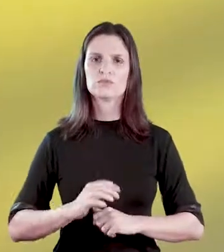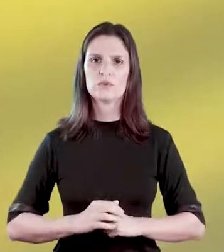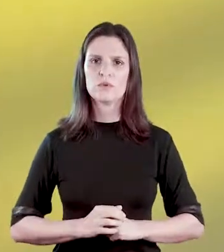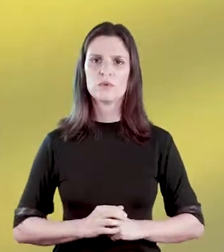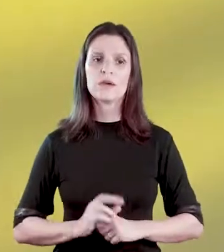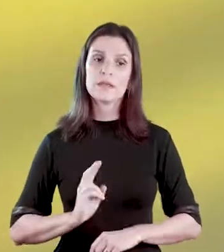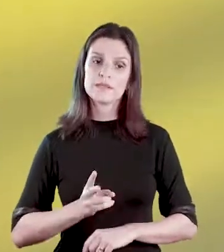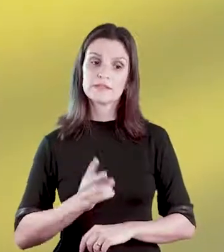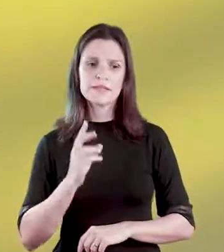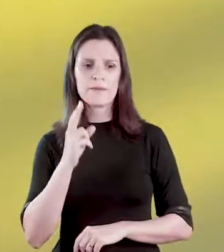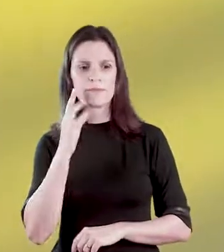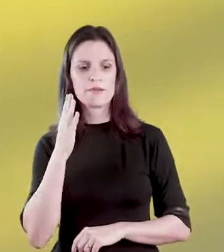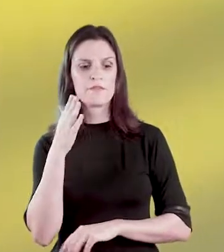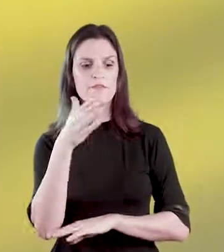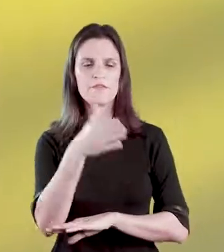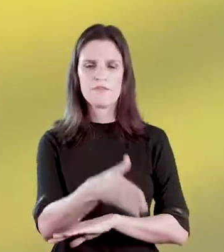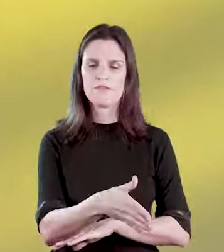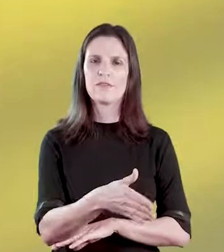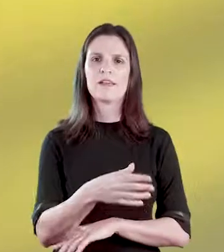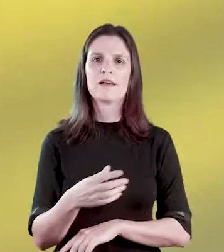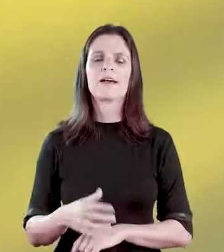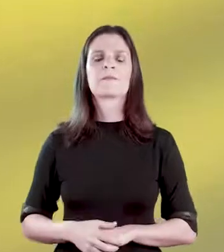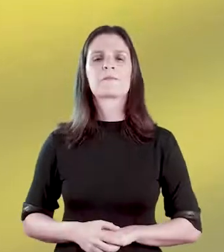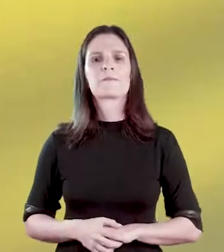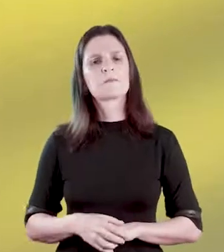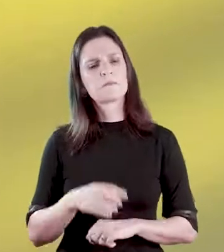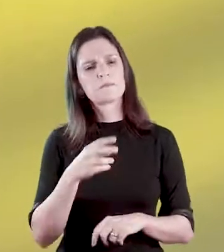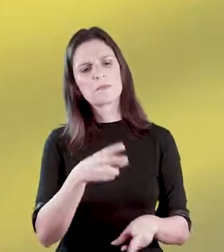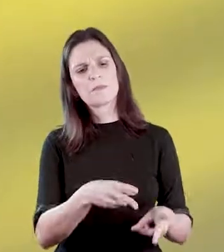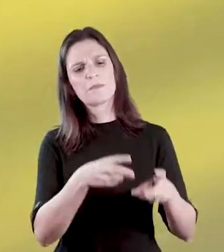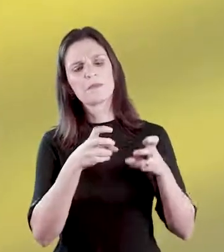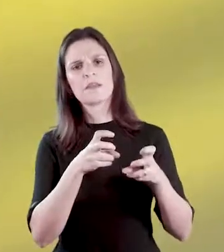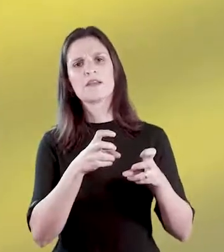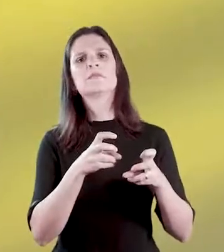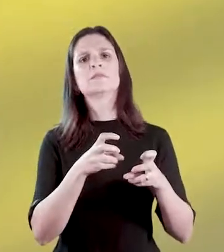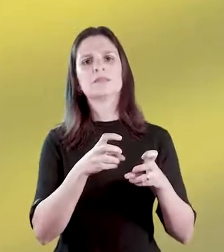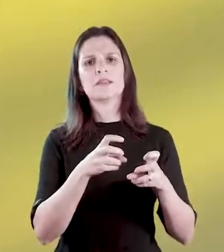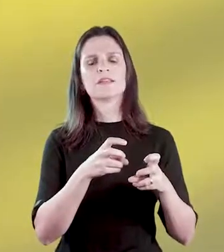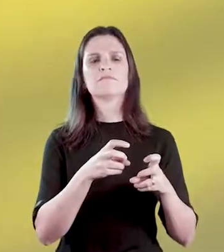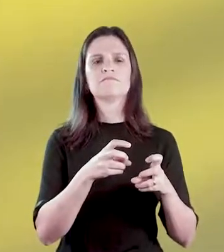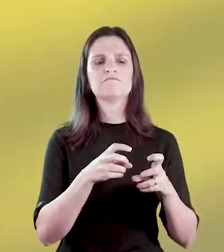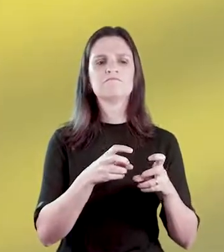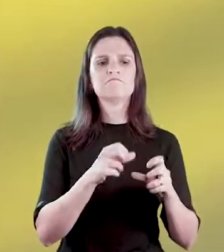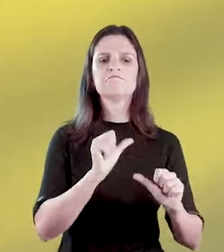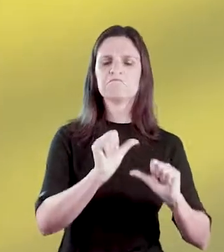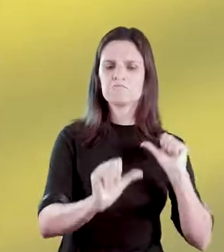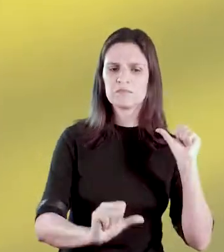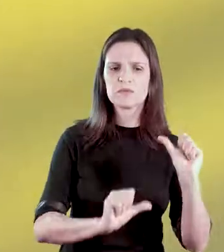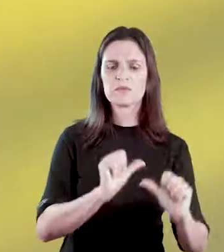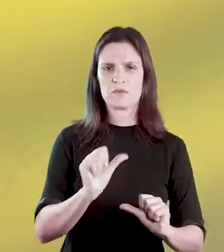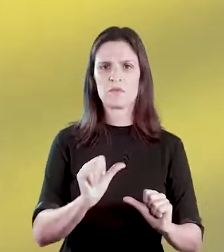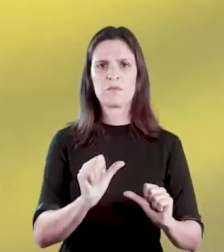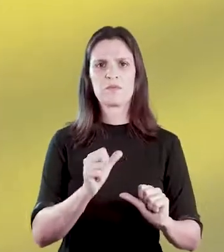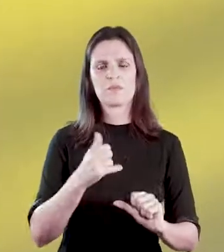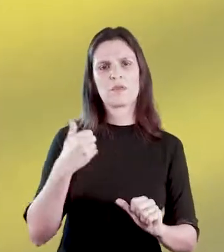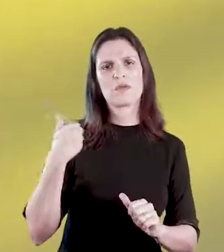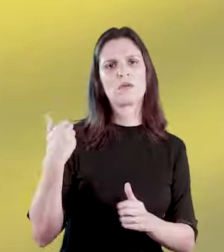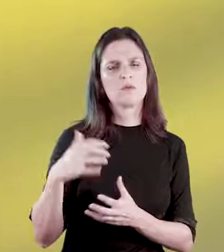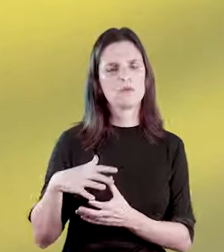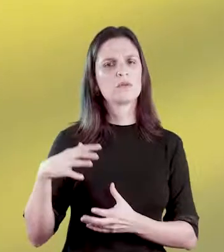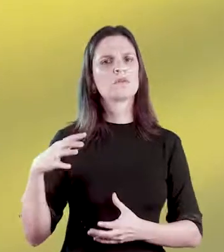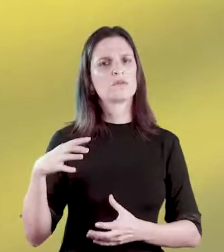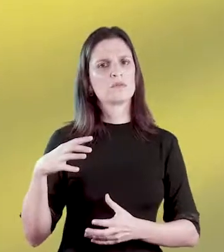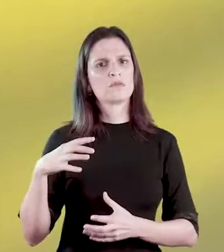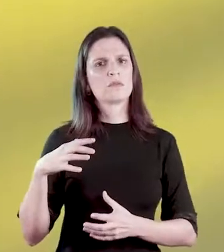instalado todos os dias mas sou constantemente vou a vovó Ziza eu percebi que mudou idoso hoje tem um respeito